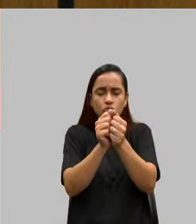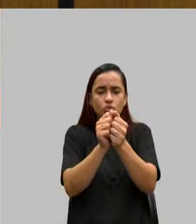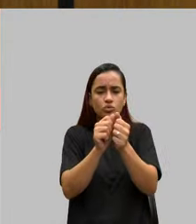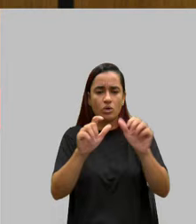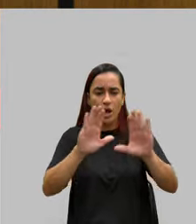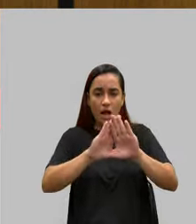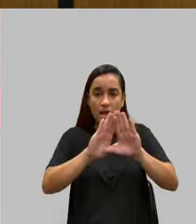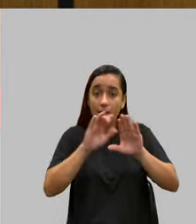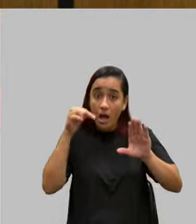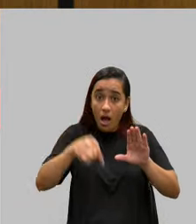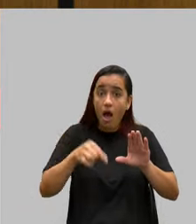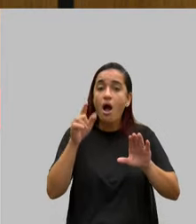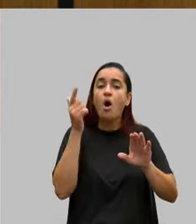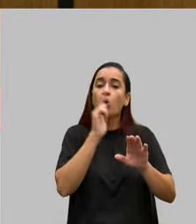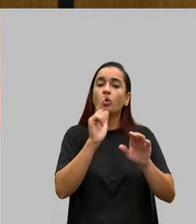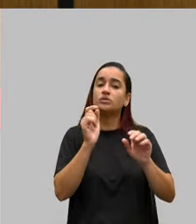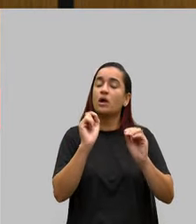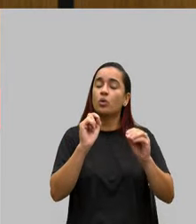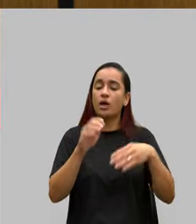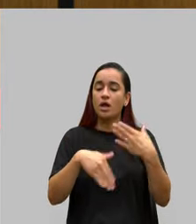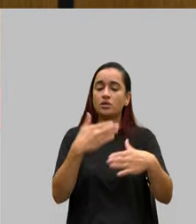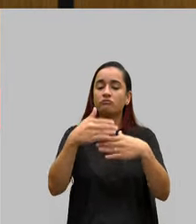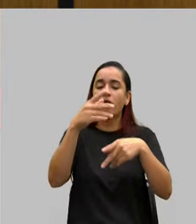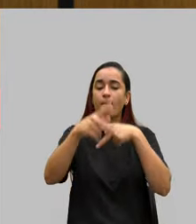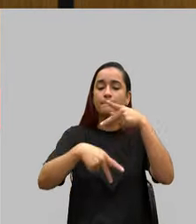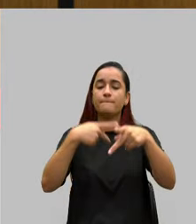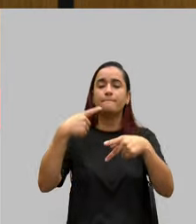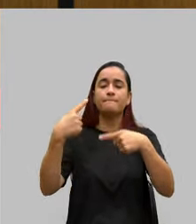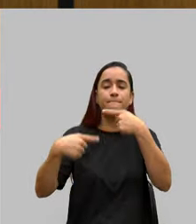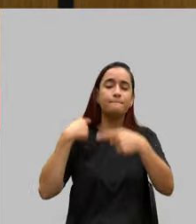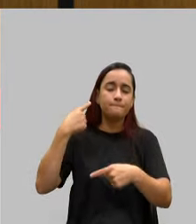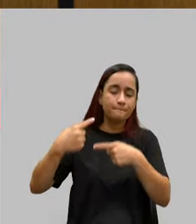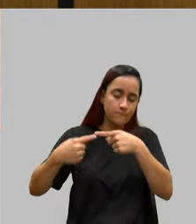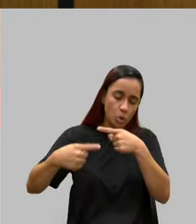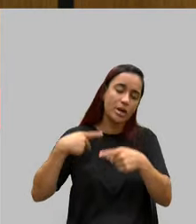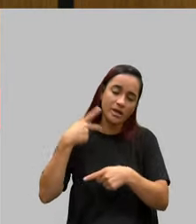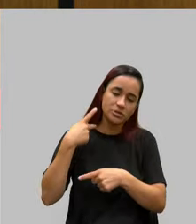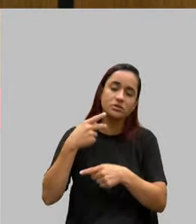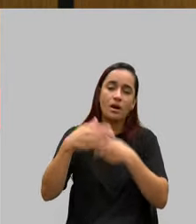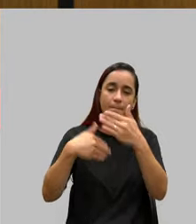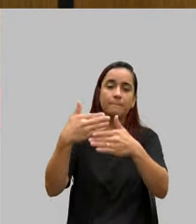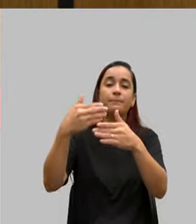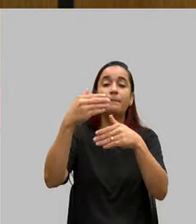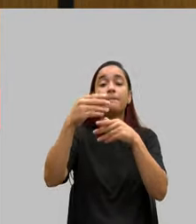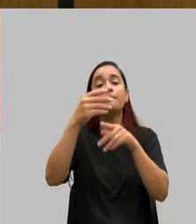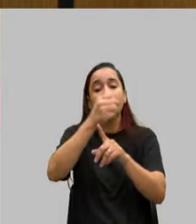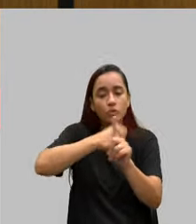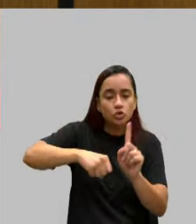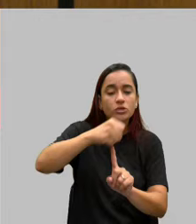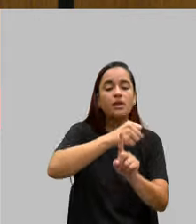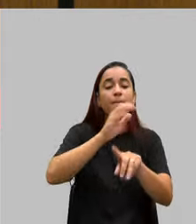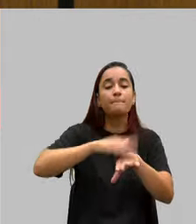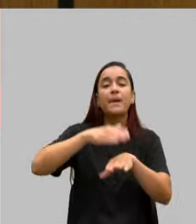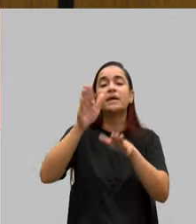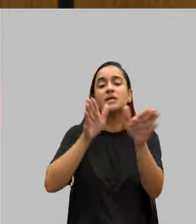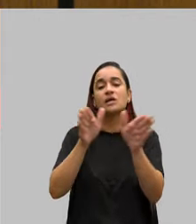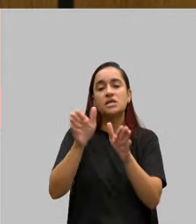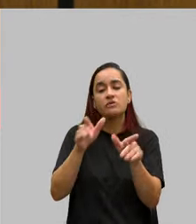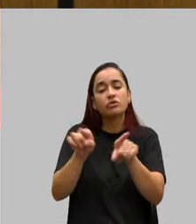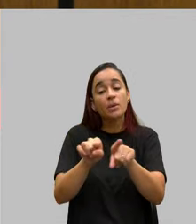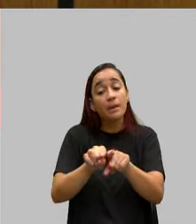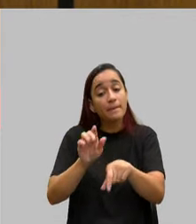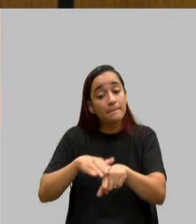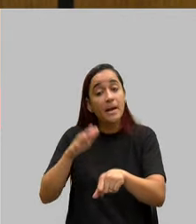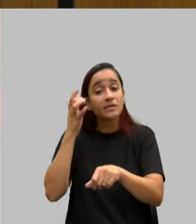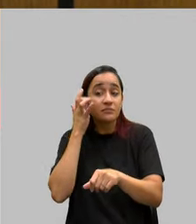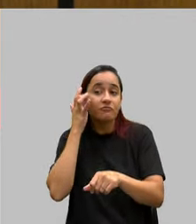desenvolvimento de políticas públicas é o que se quer aqui eh de modo a tornar mais acessível mais fácil e Esses medicamentos paraa população